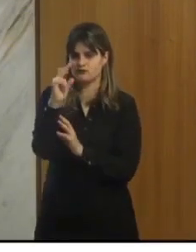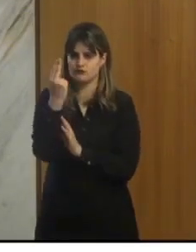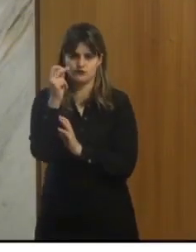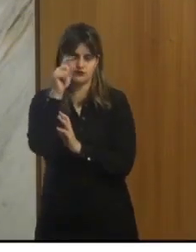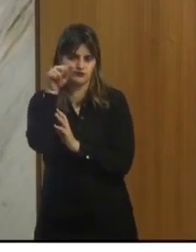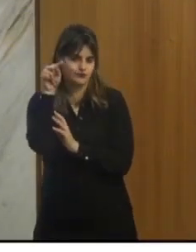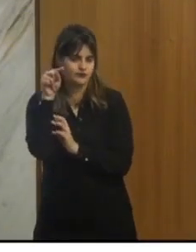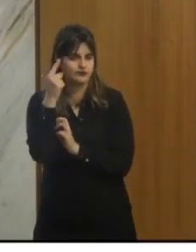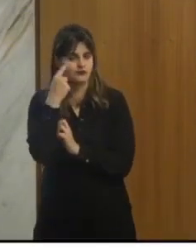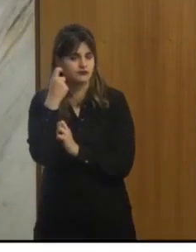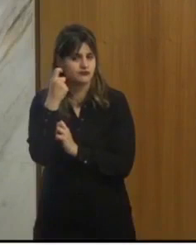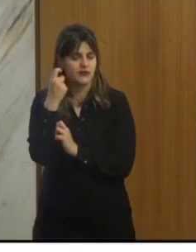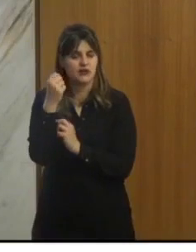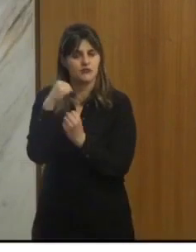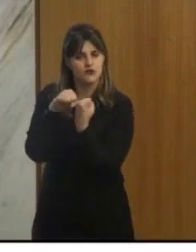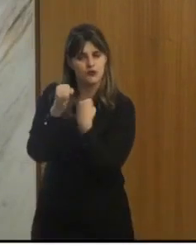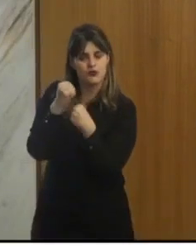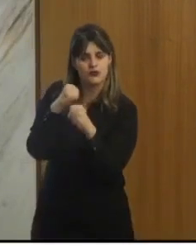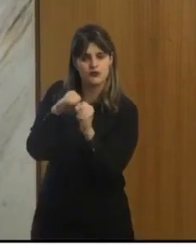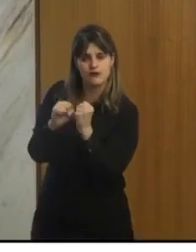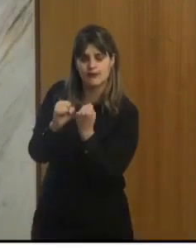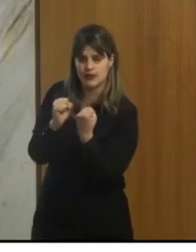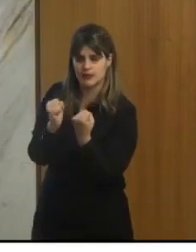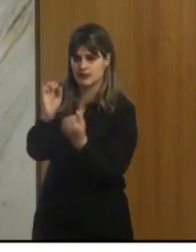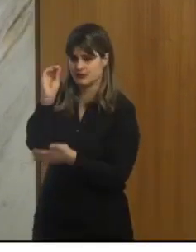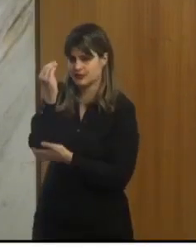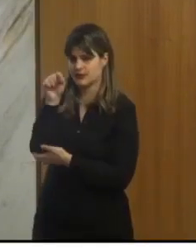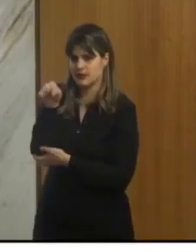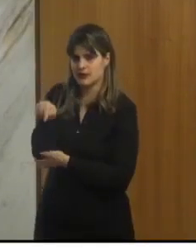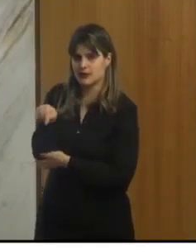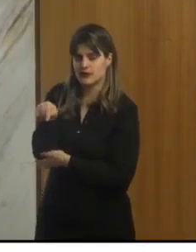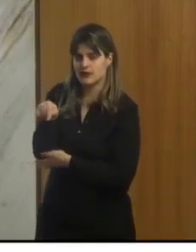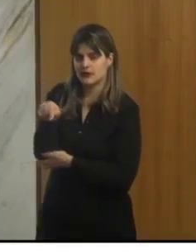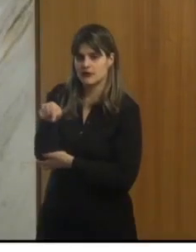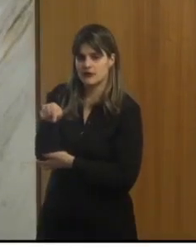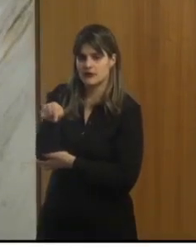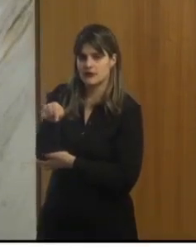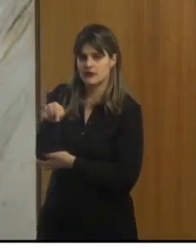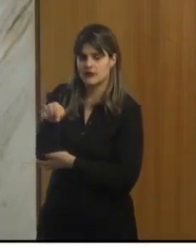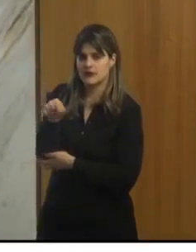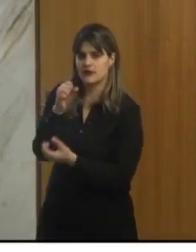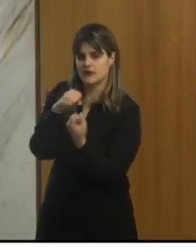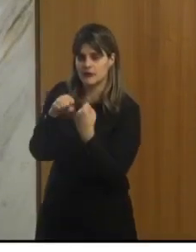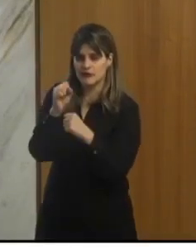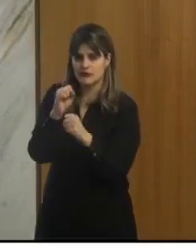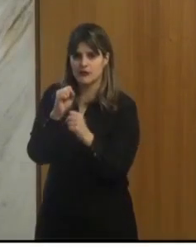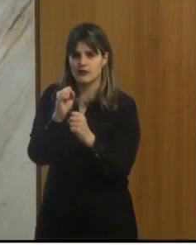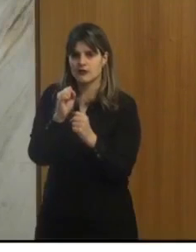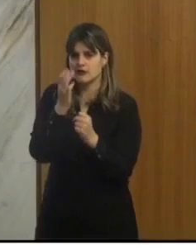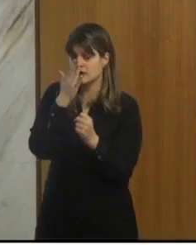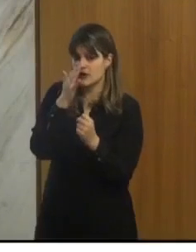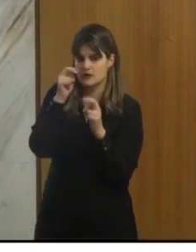e salientando o movimento que se desprende das figuras, o movimento que este retábulo, nós